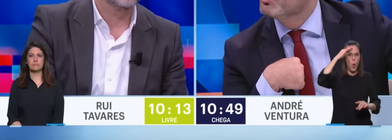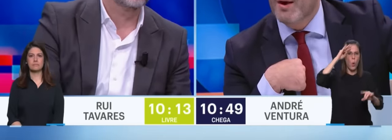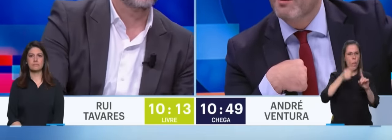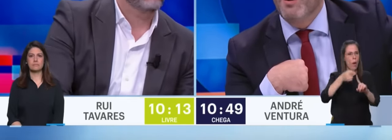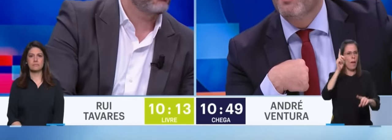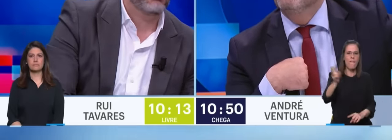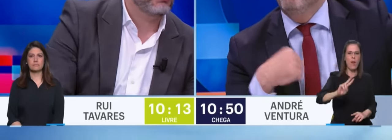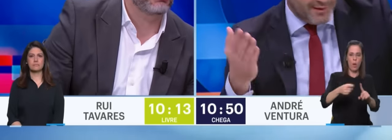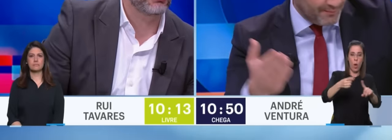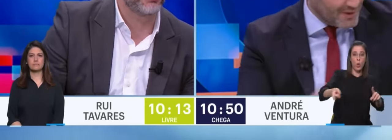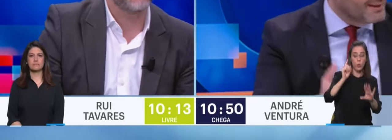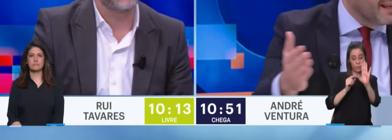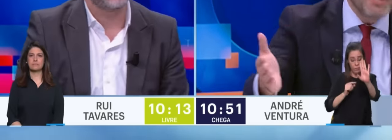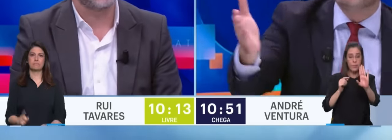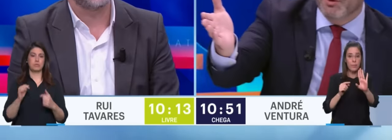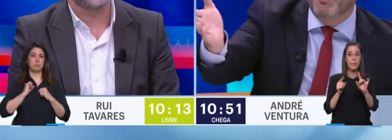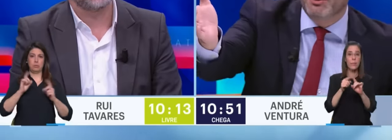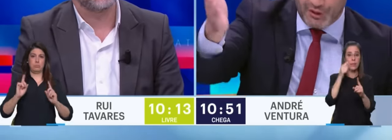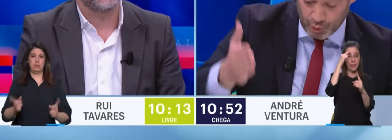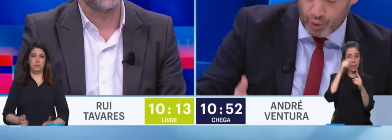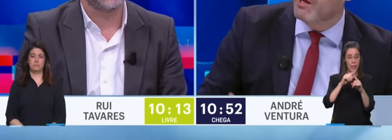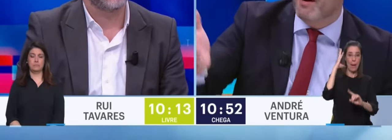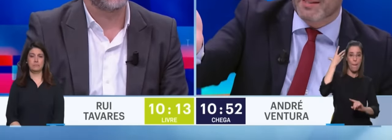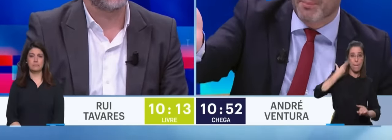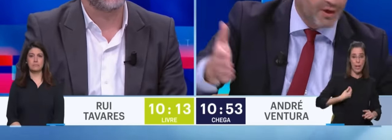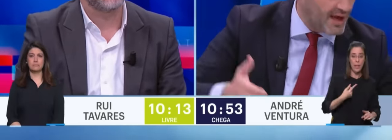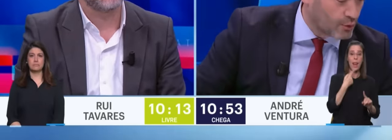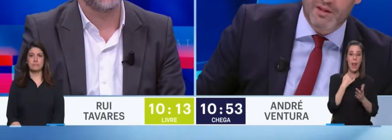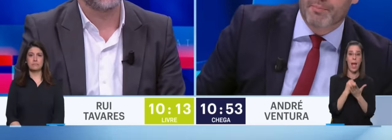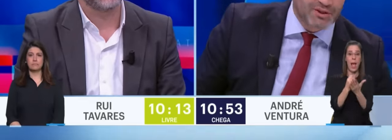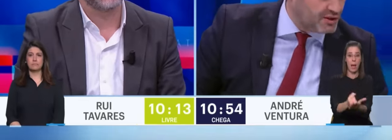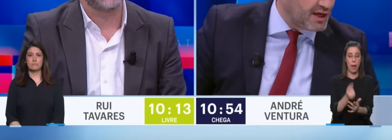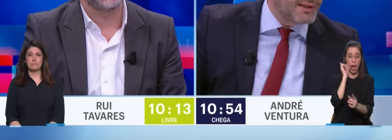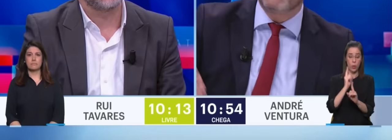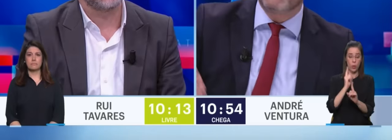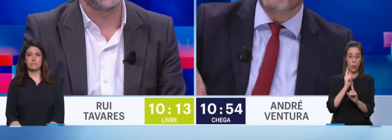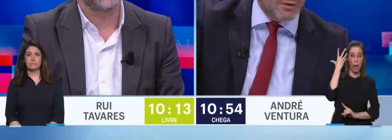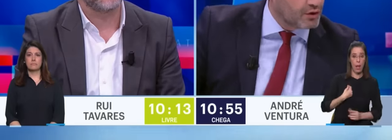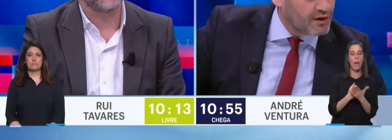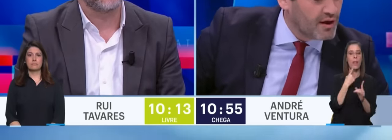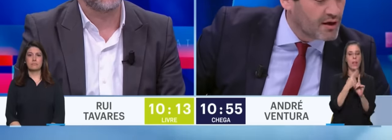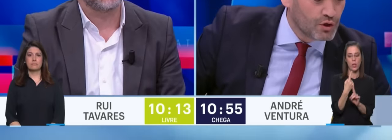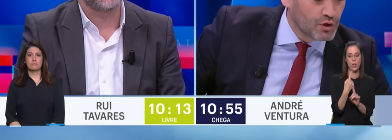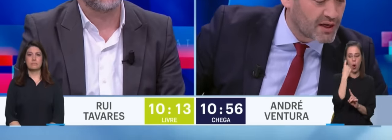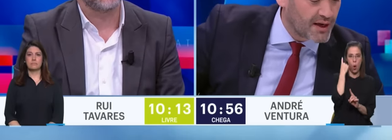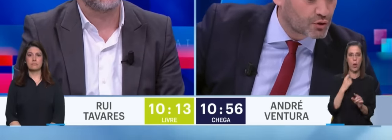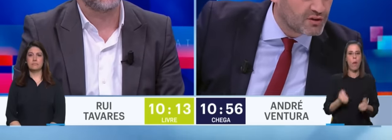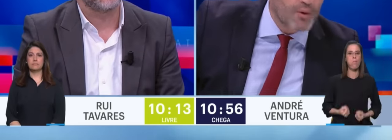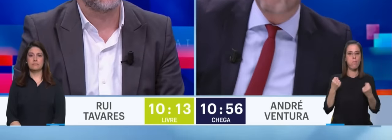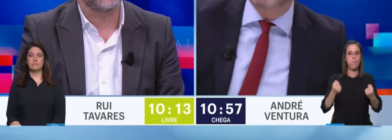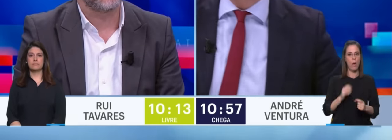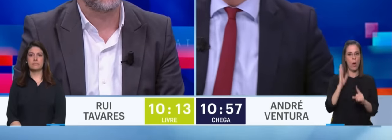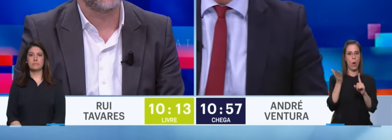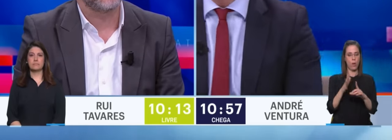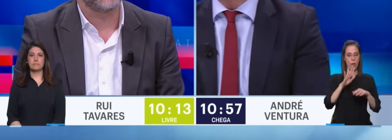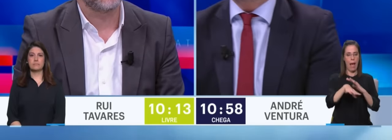a Venezuela Olha nem a missão da Palestina cor Rui Tavares apoia à autoridade palestiniana e que disse anteontem que não era capaz de condenar o